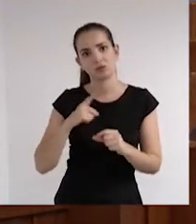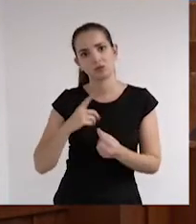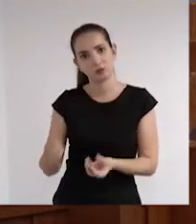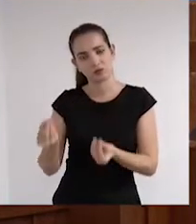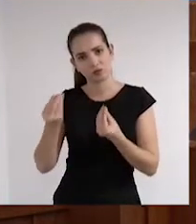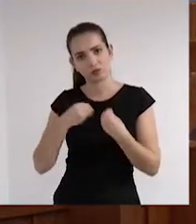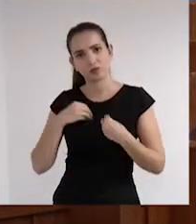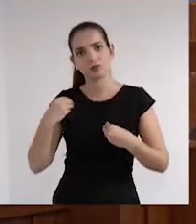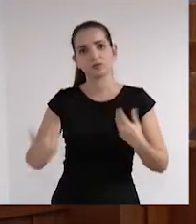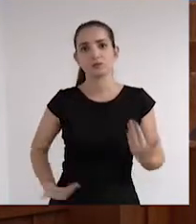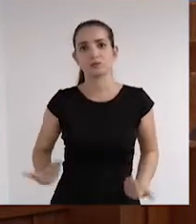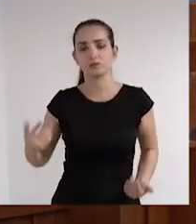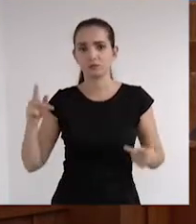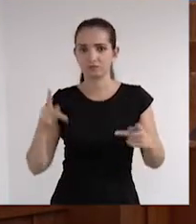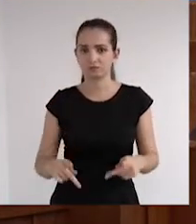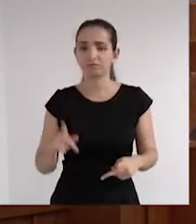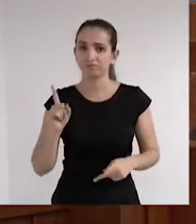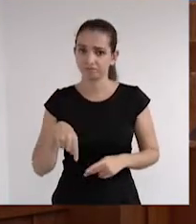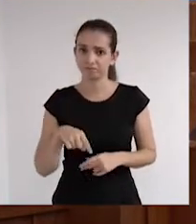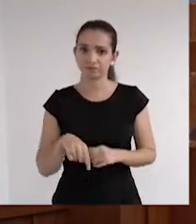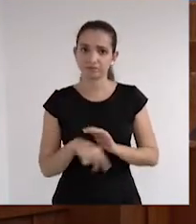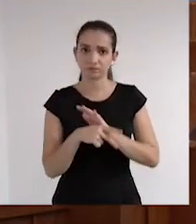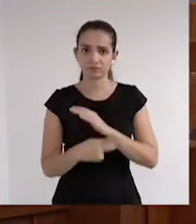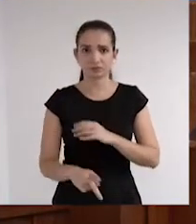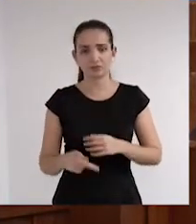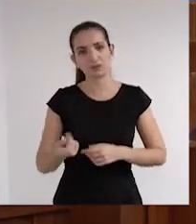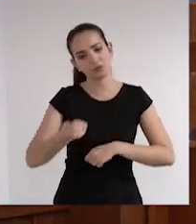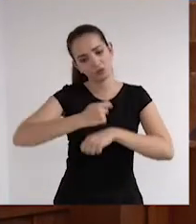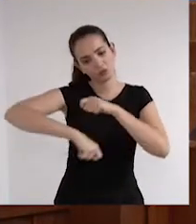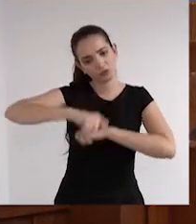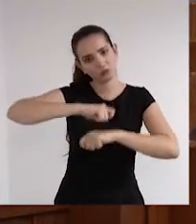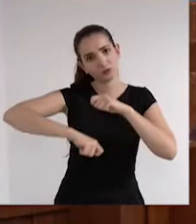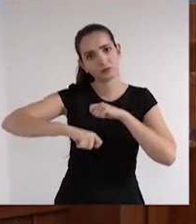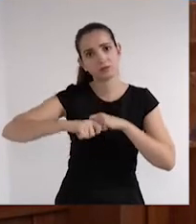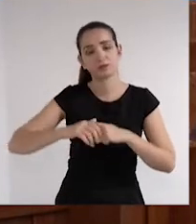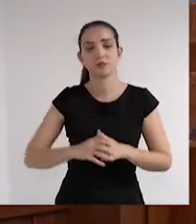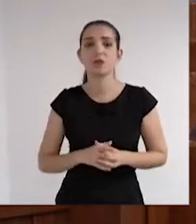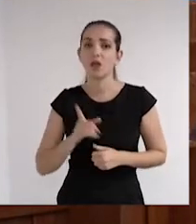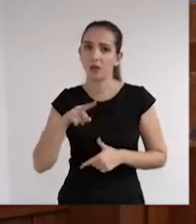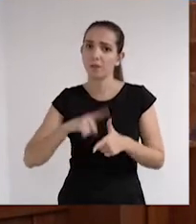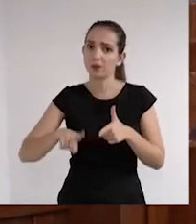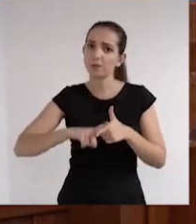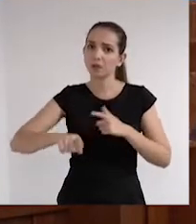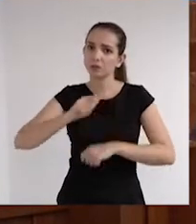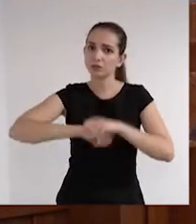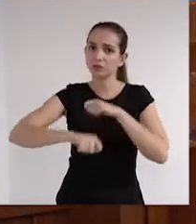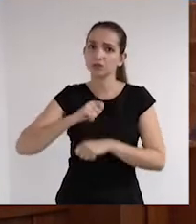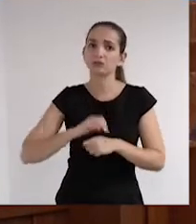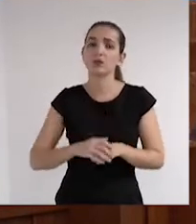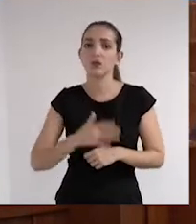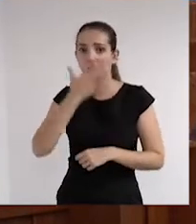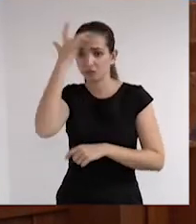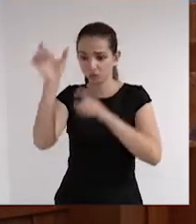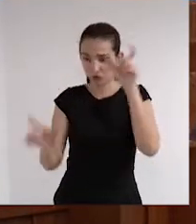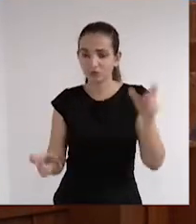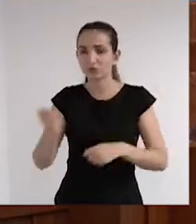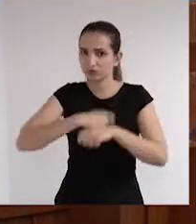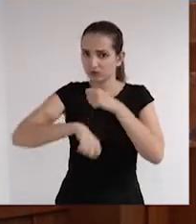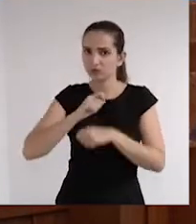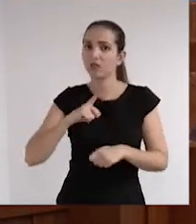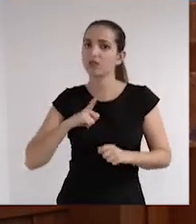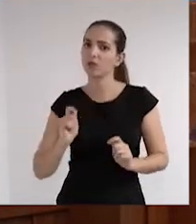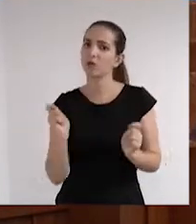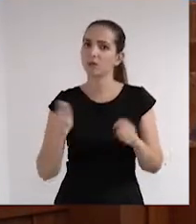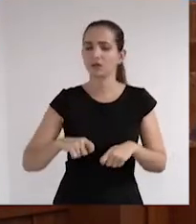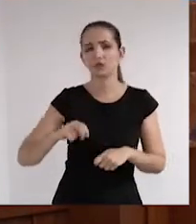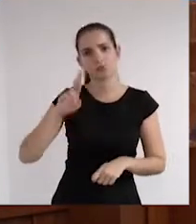recebe do serviço público, isso é uma questão, um problema de gestão. É um problema de gestão. O gestor tem que ter a competência e a autoridade